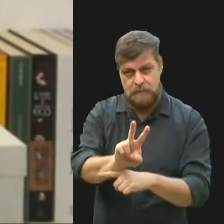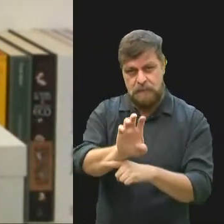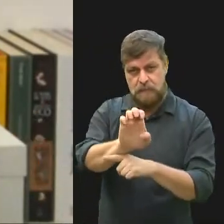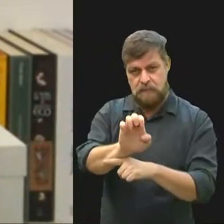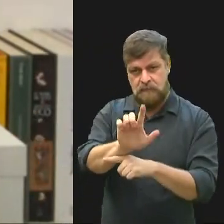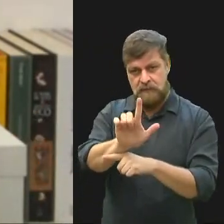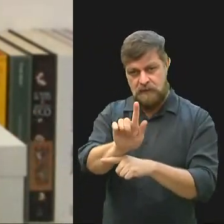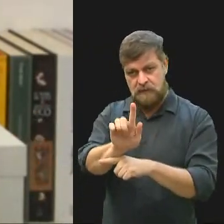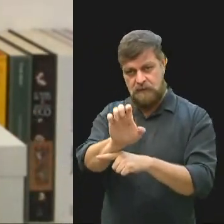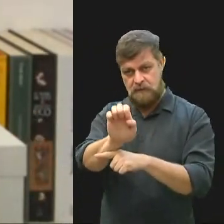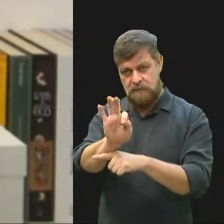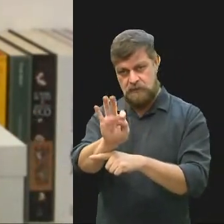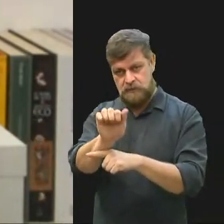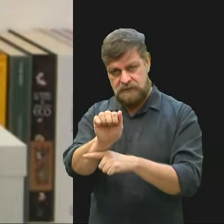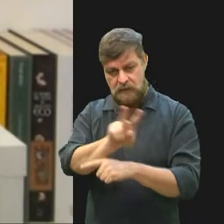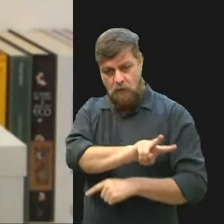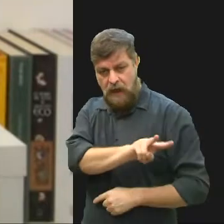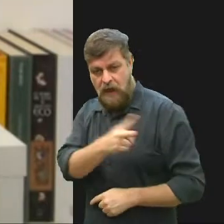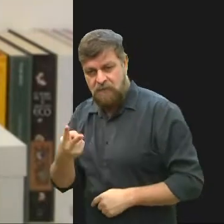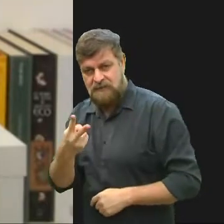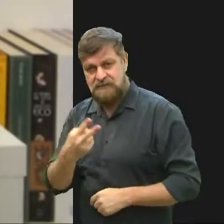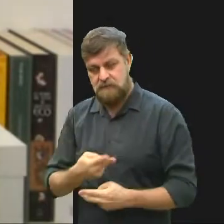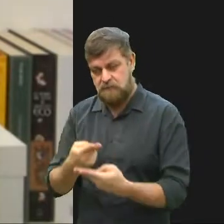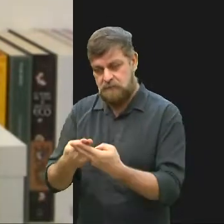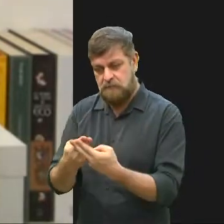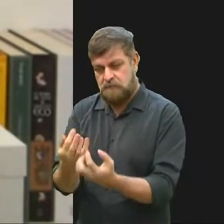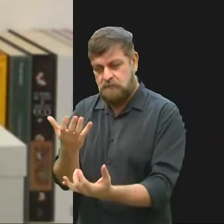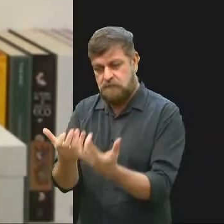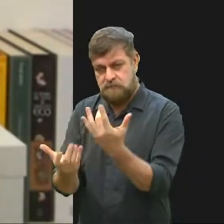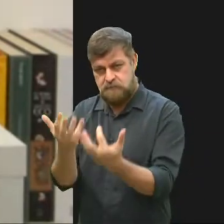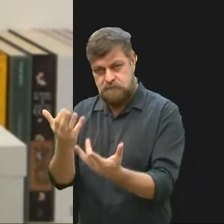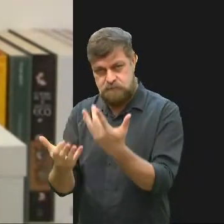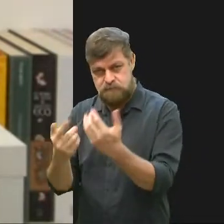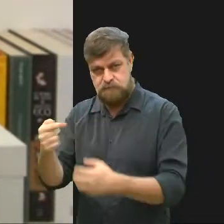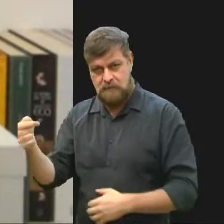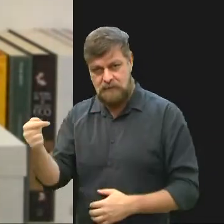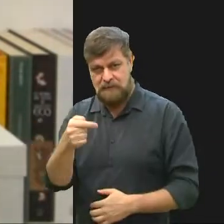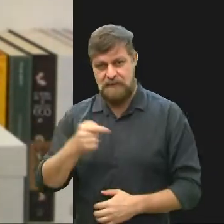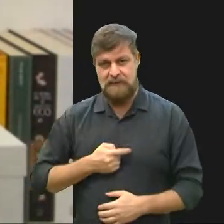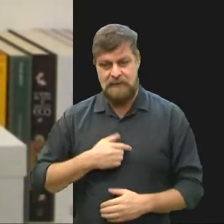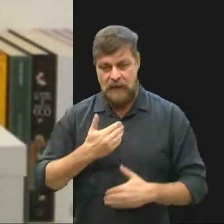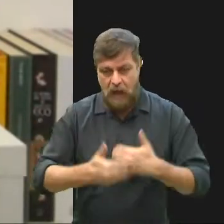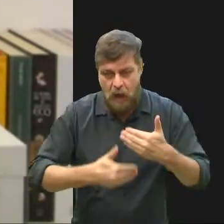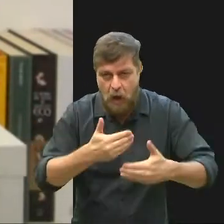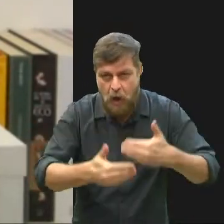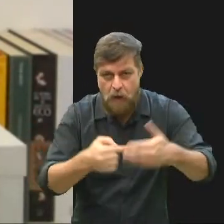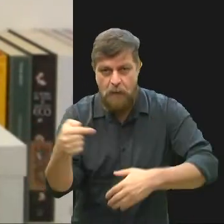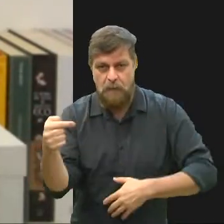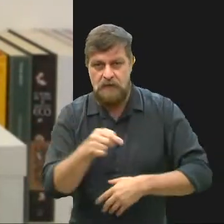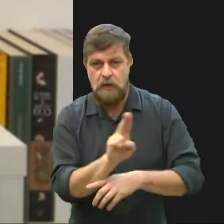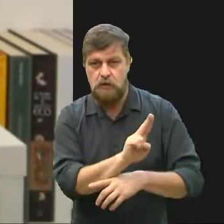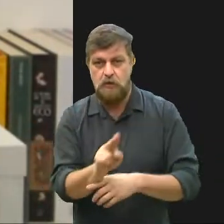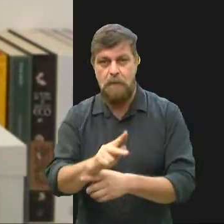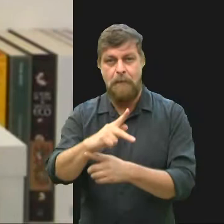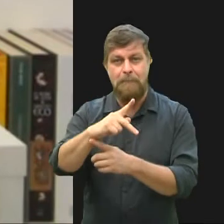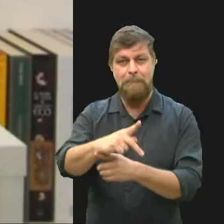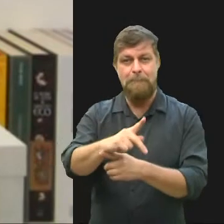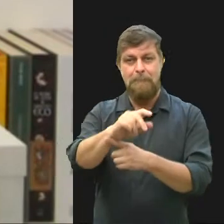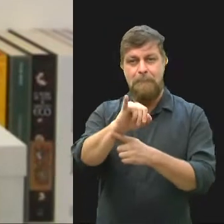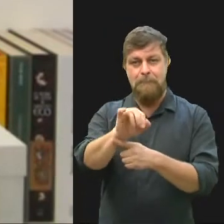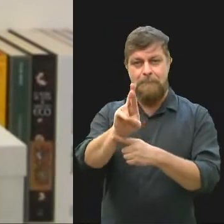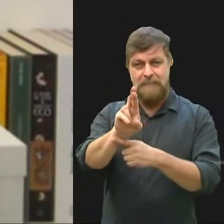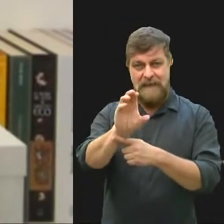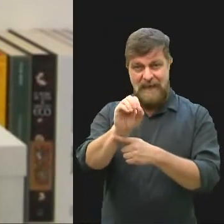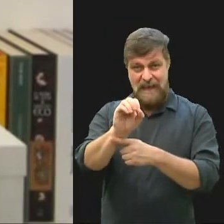conversão da lenha no carvão vegetal ela é feita através da pirólise, do processo denominado como pirólise, cujo material